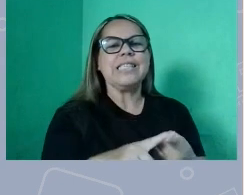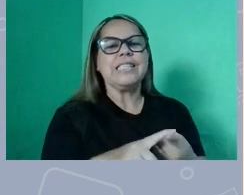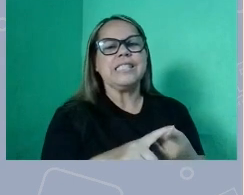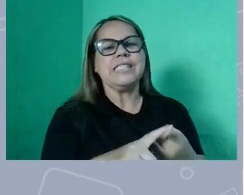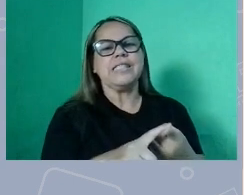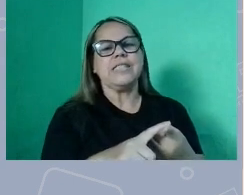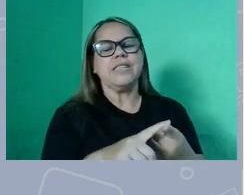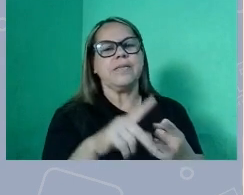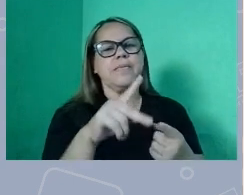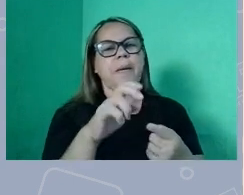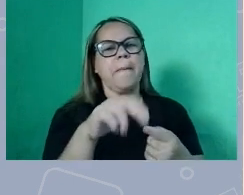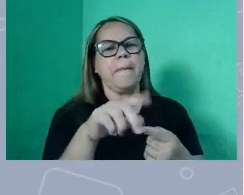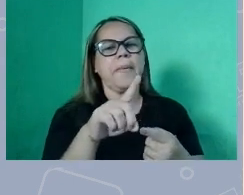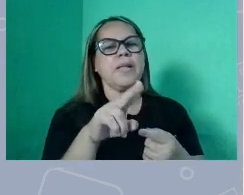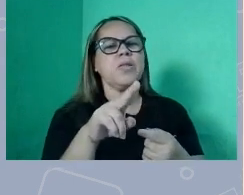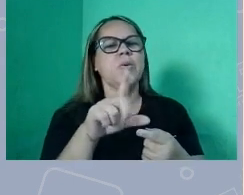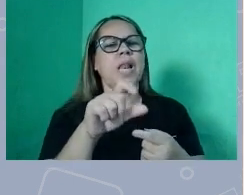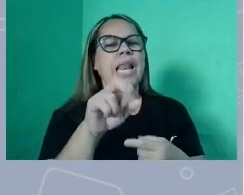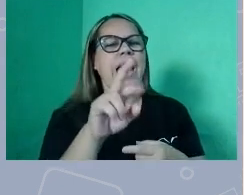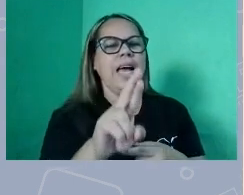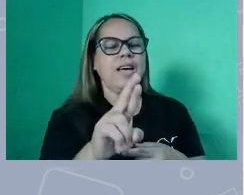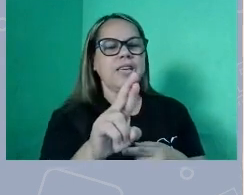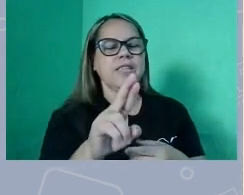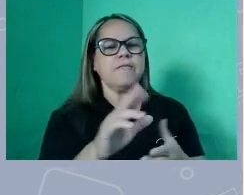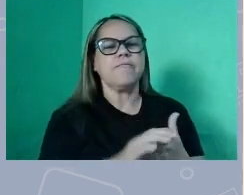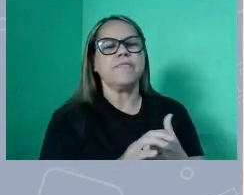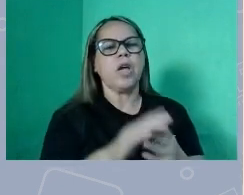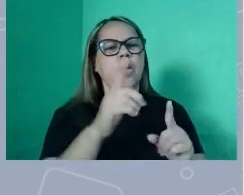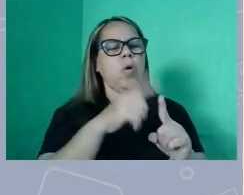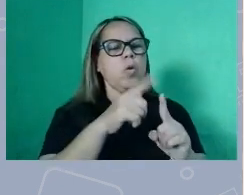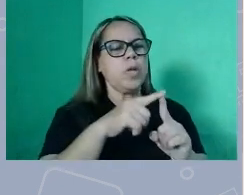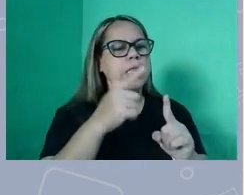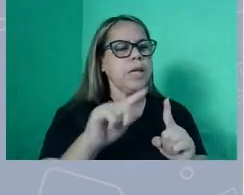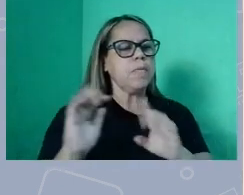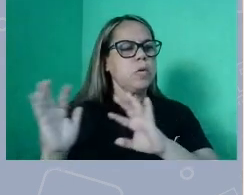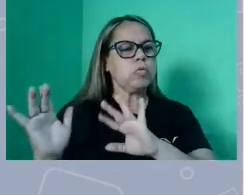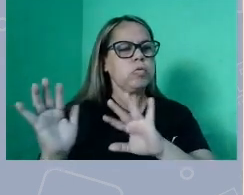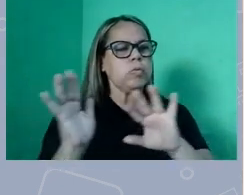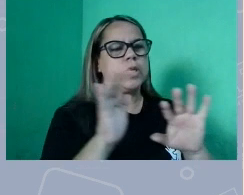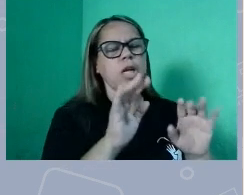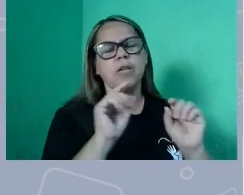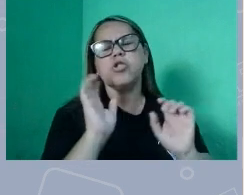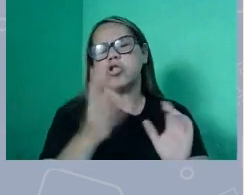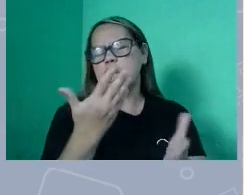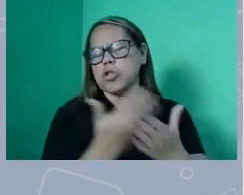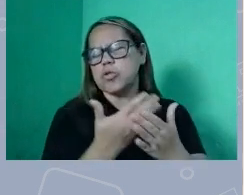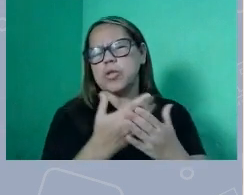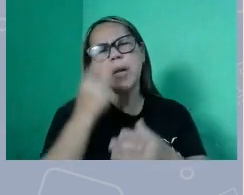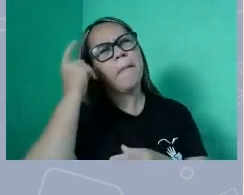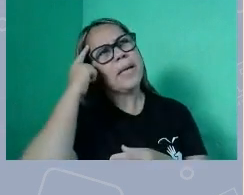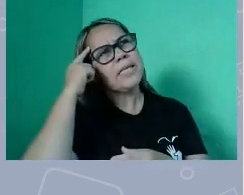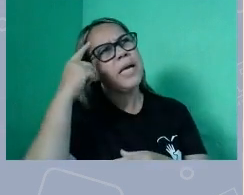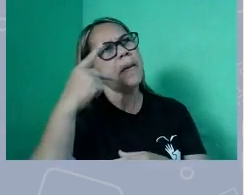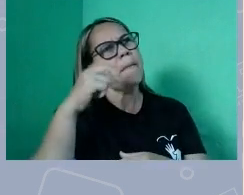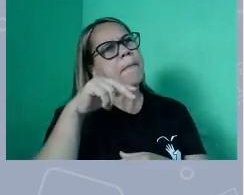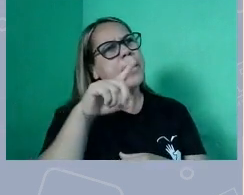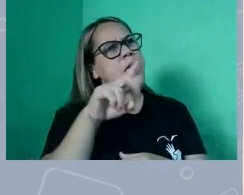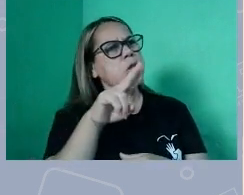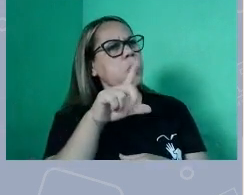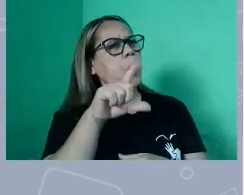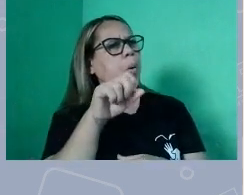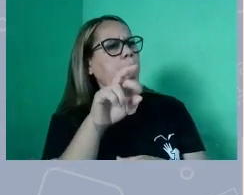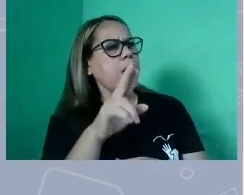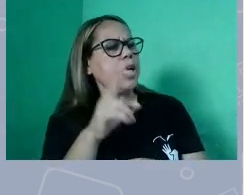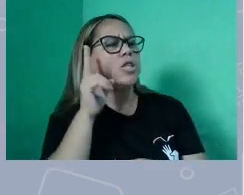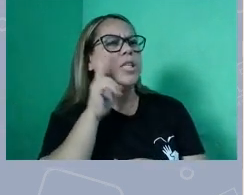alternativa C é denominado de pendular como a gente já estudou então pendular quando a pensar em pendular a gente é só assim imediatamente né